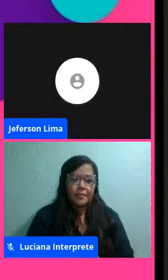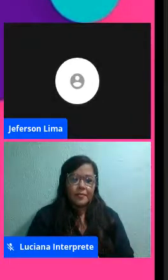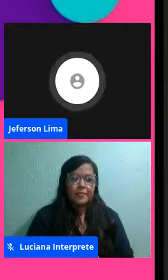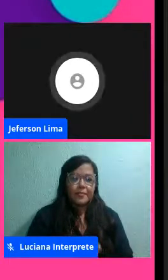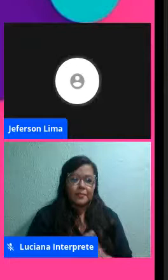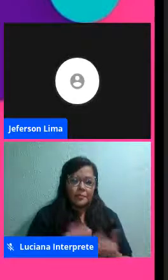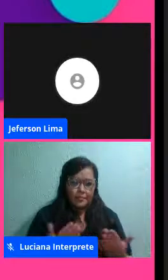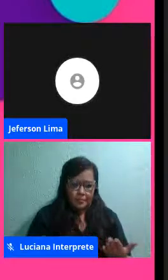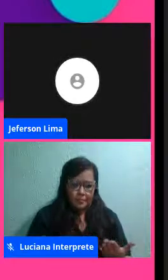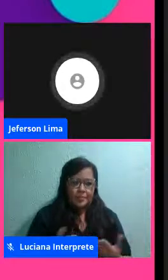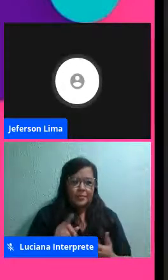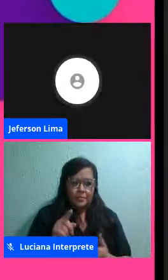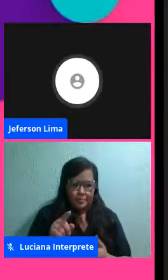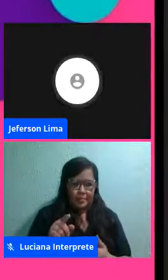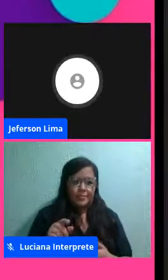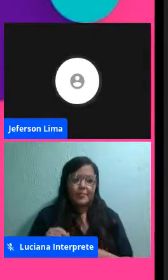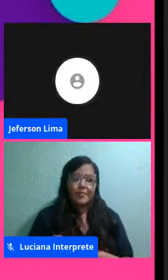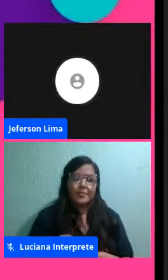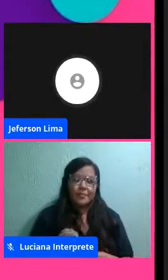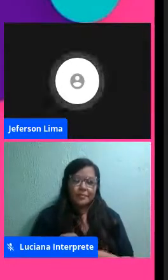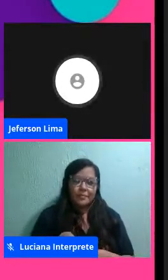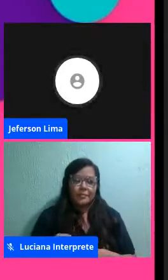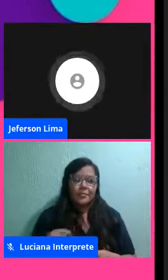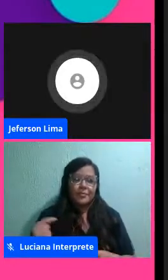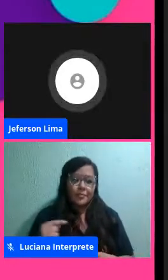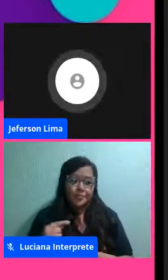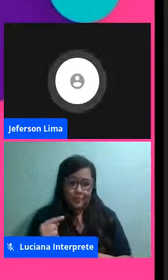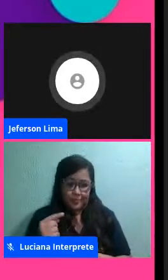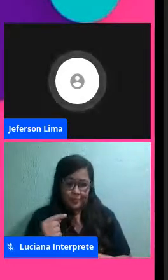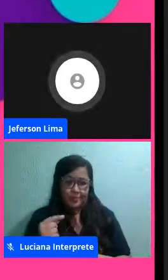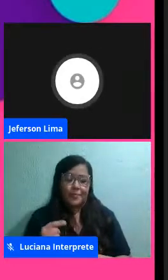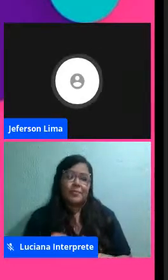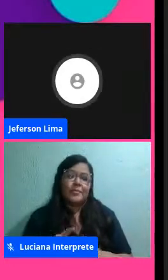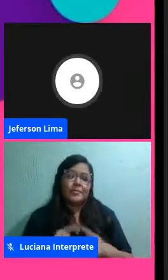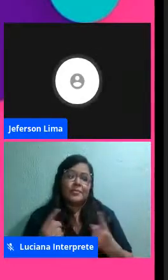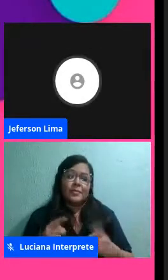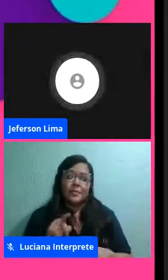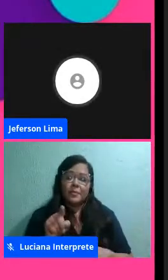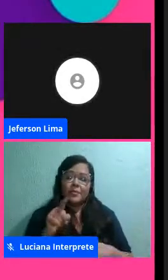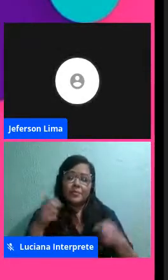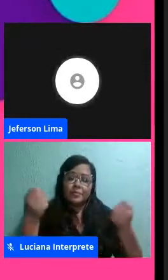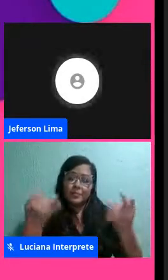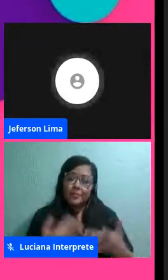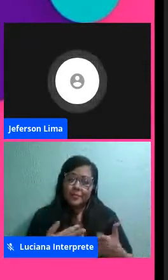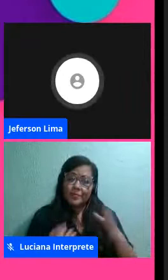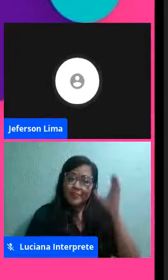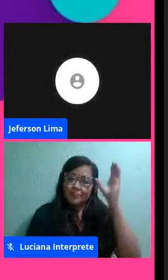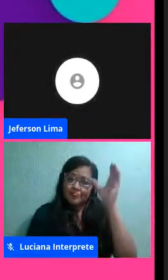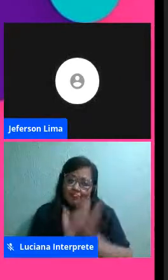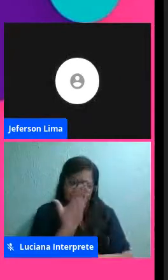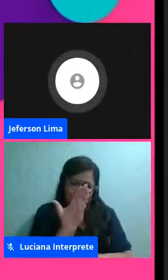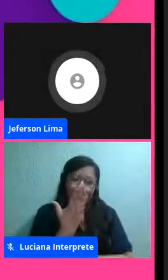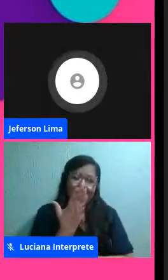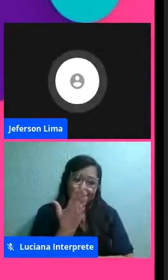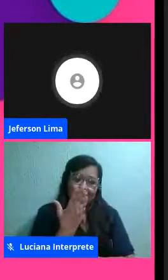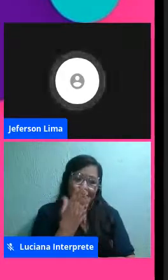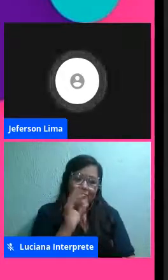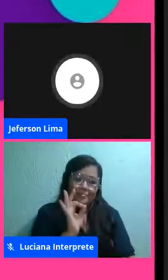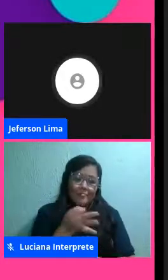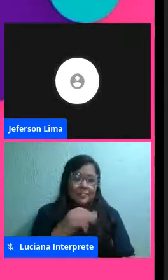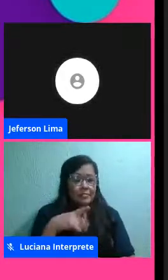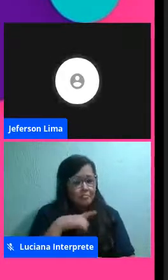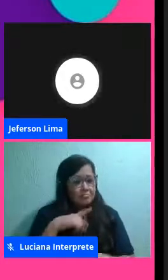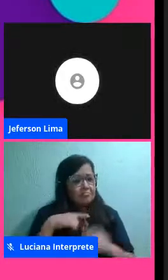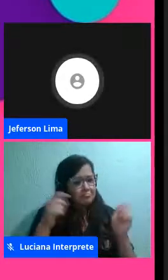Aqui, perfeito. Dá um zoom aqui, certo? É essa mais ou menos a infraestrutura que a gente quer criar. Então, o que é que a gente vai ter aqui? A gente pode ter uma